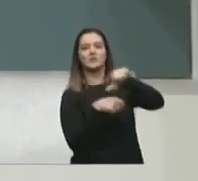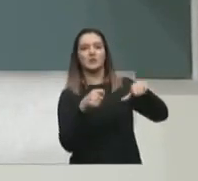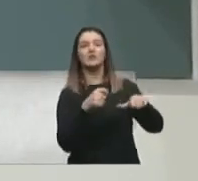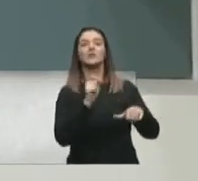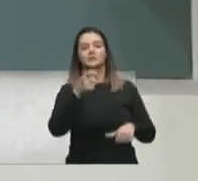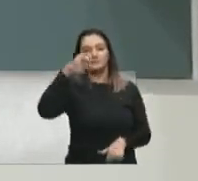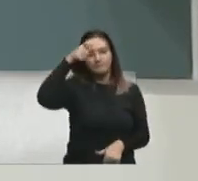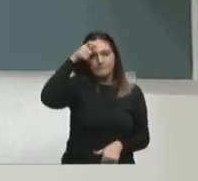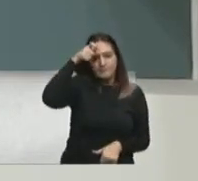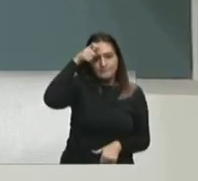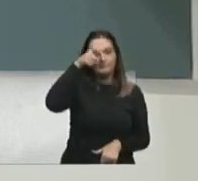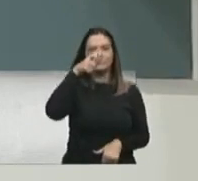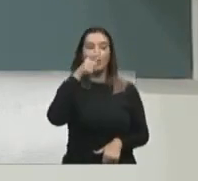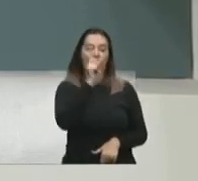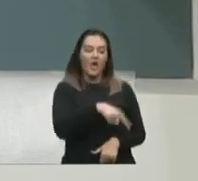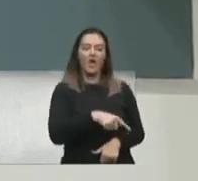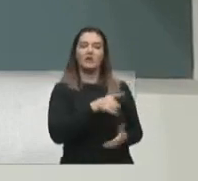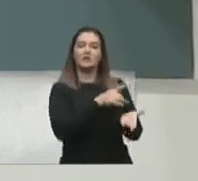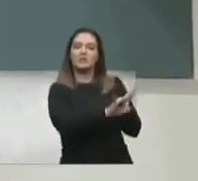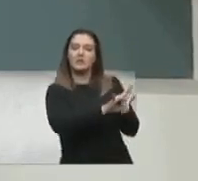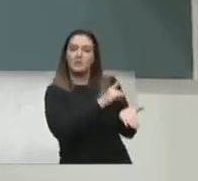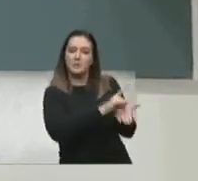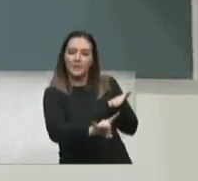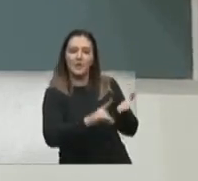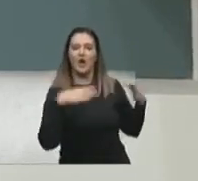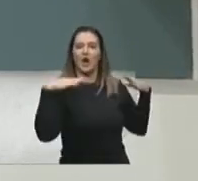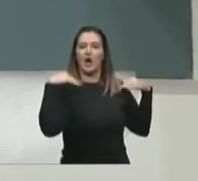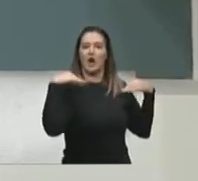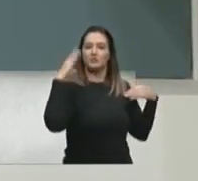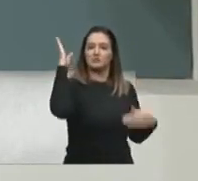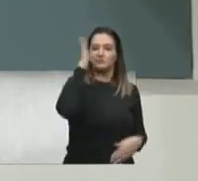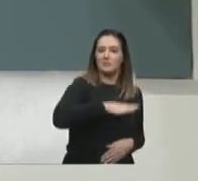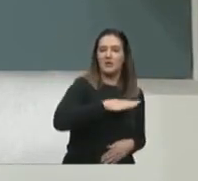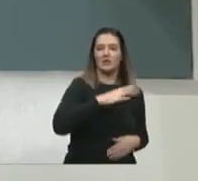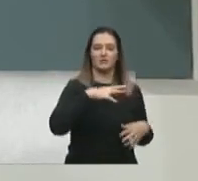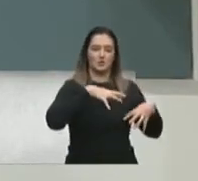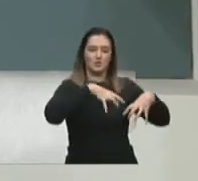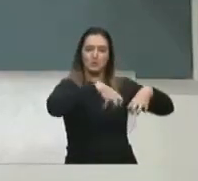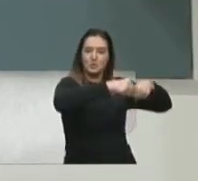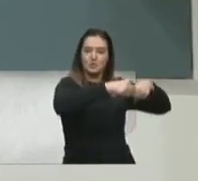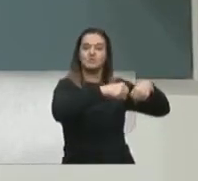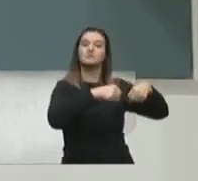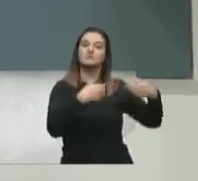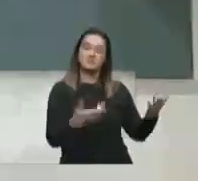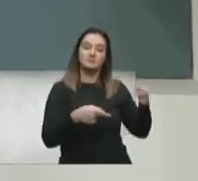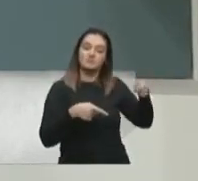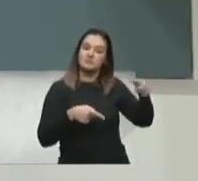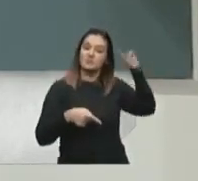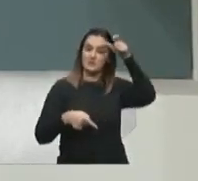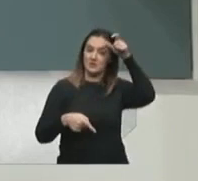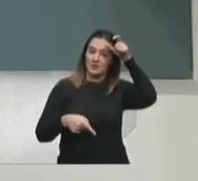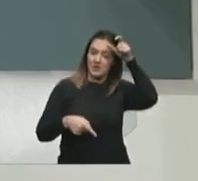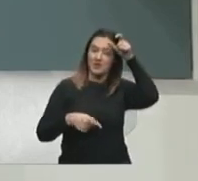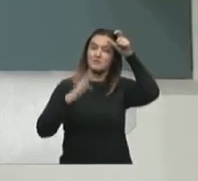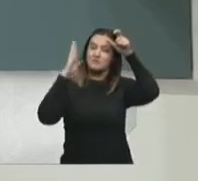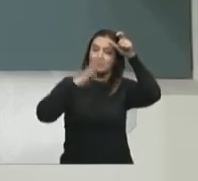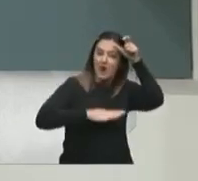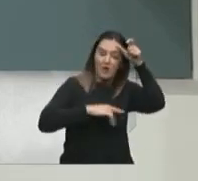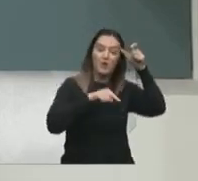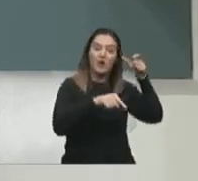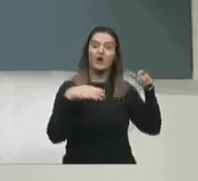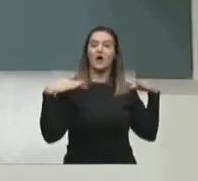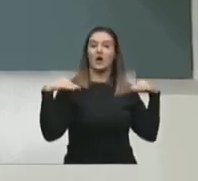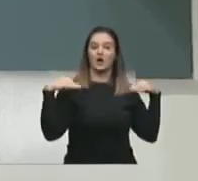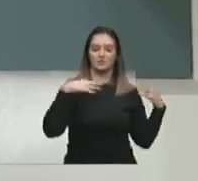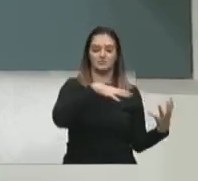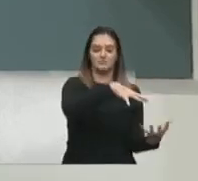de Satanás, adversário, inimigo, anjo das trevas. E esse Satanás, esse anjo mau, aqui na terra,